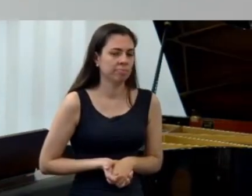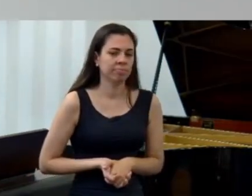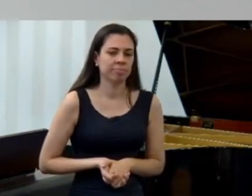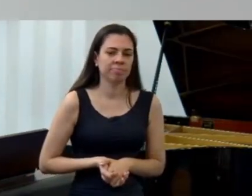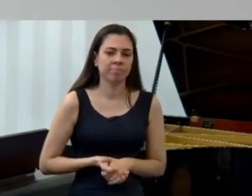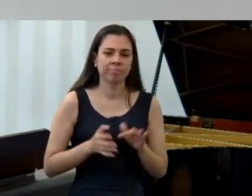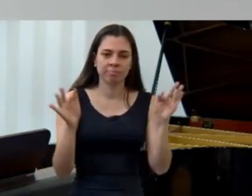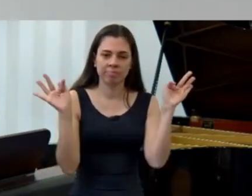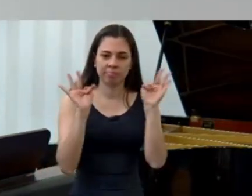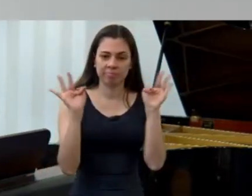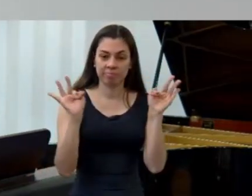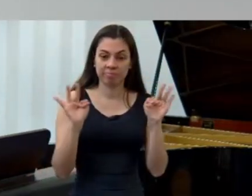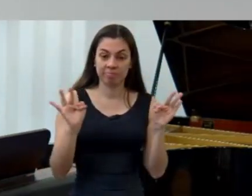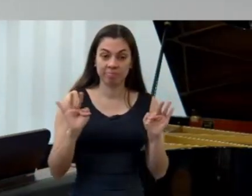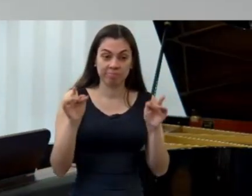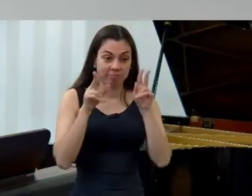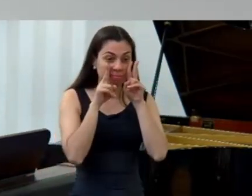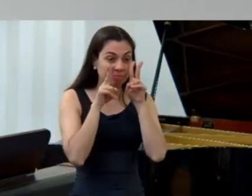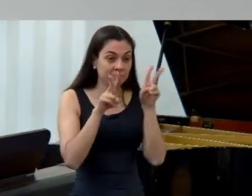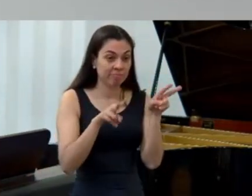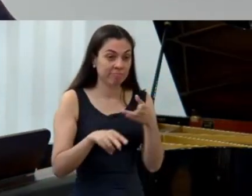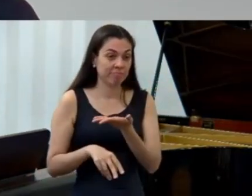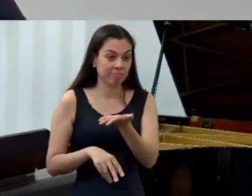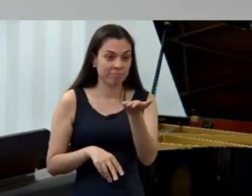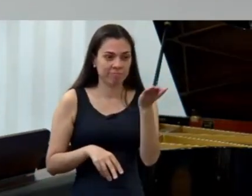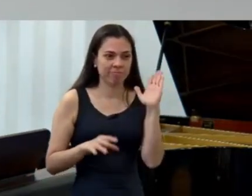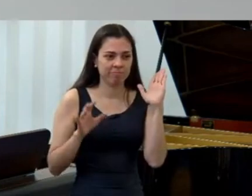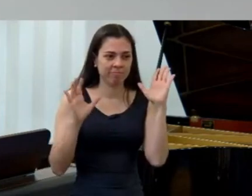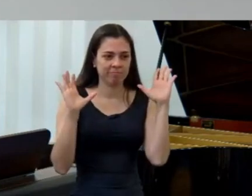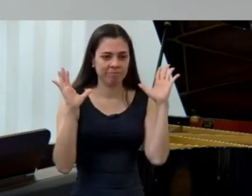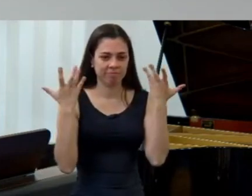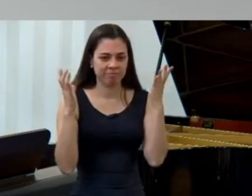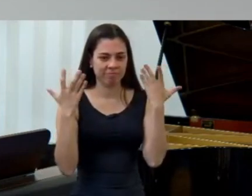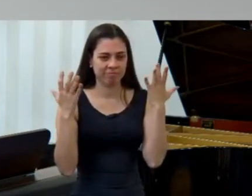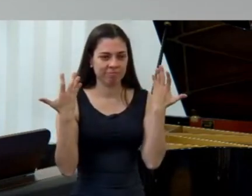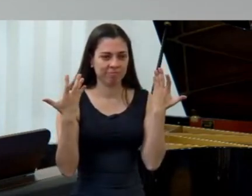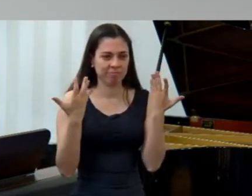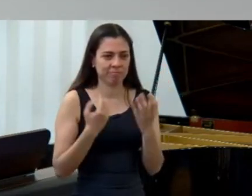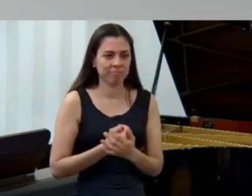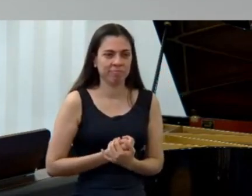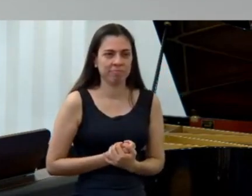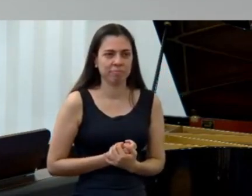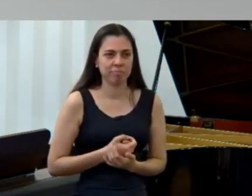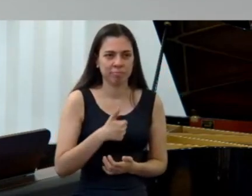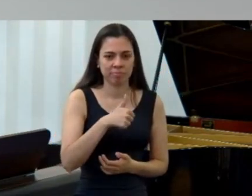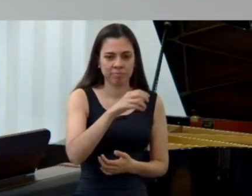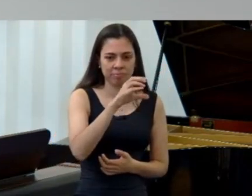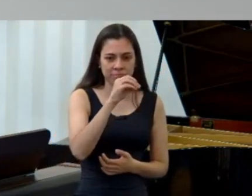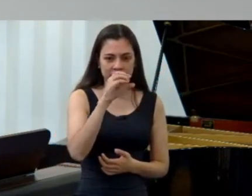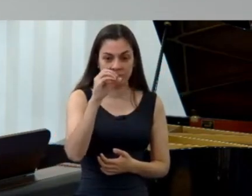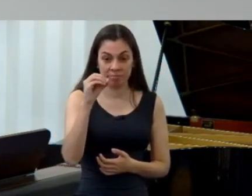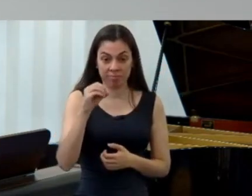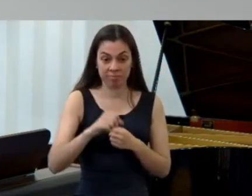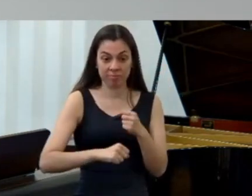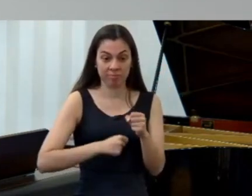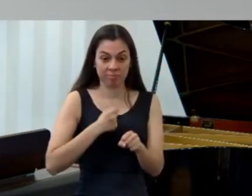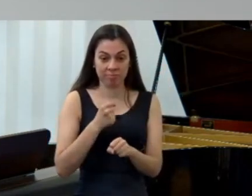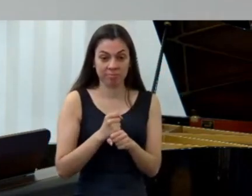Que alegria grande estar com vocês, irmãos, celebrando aí esse ano centenário da